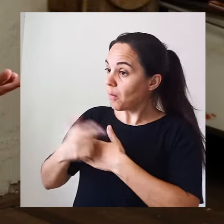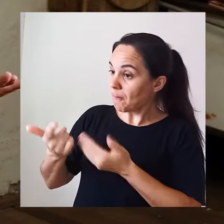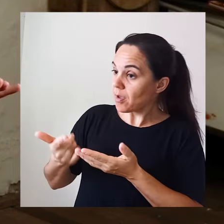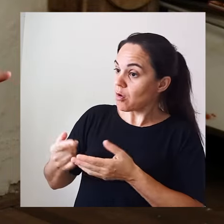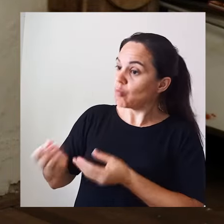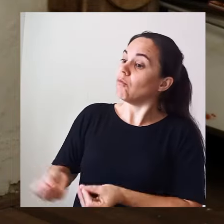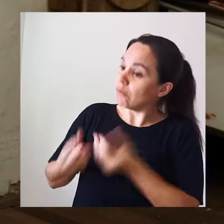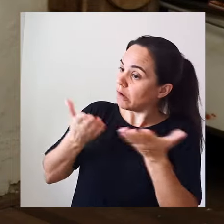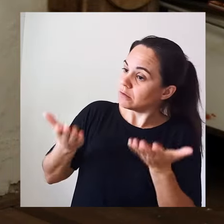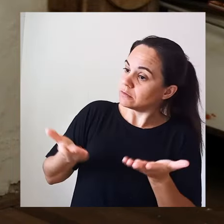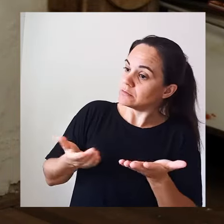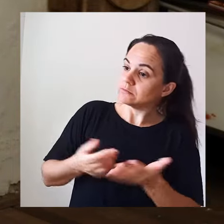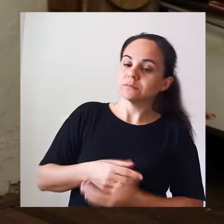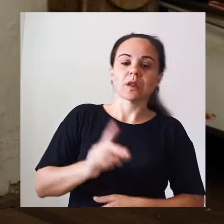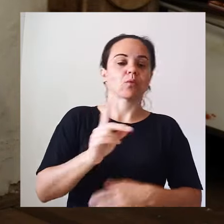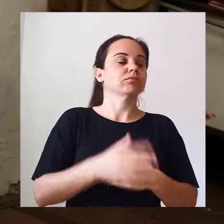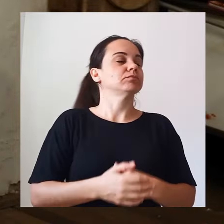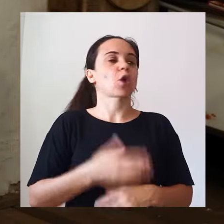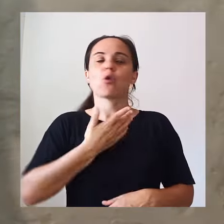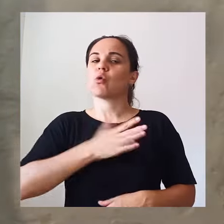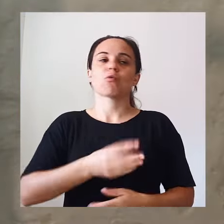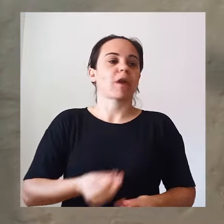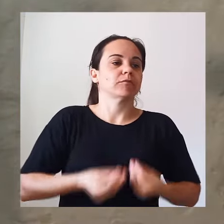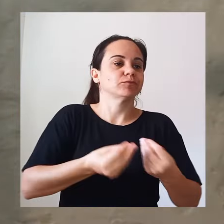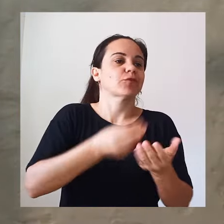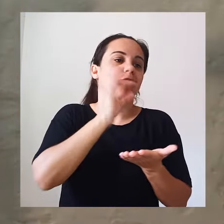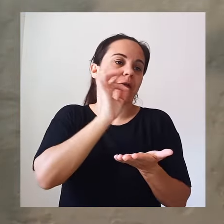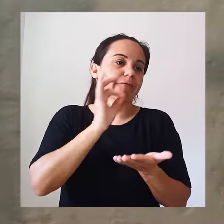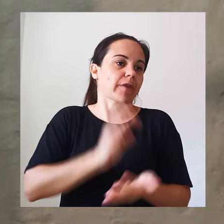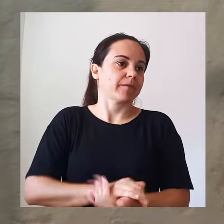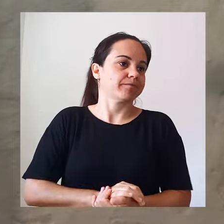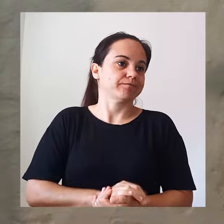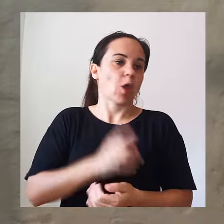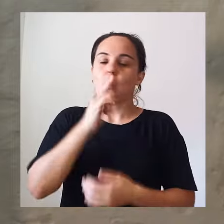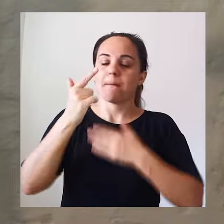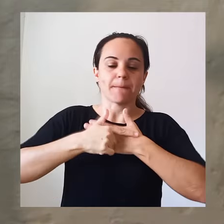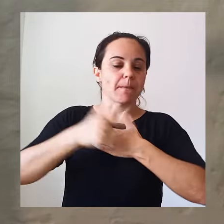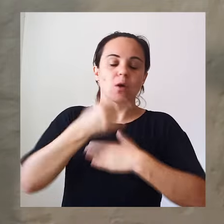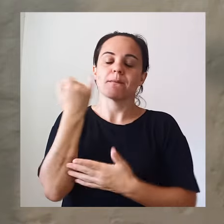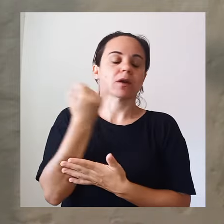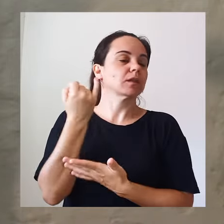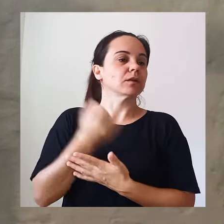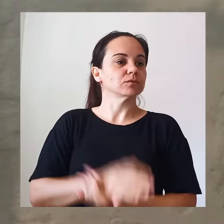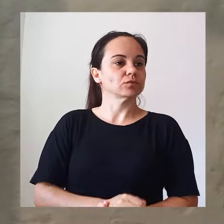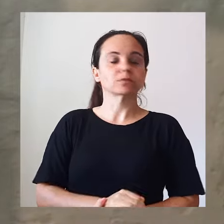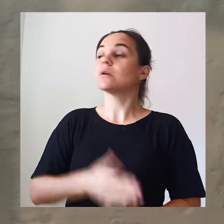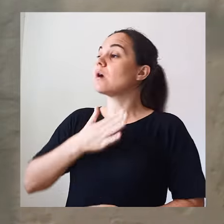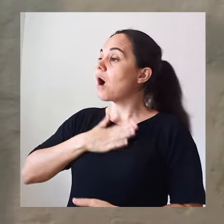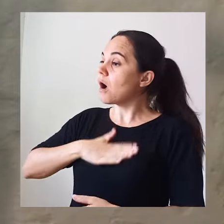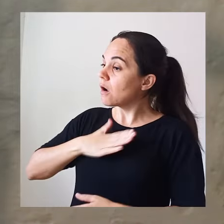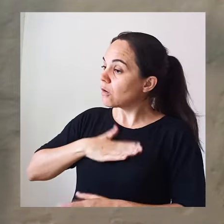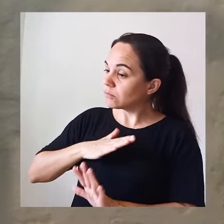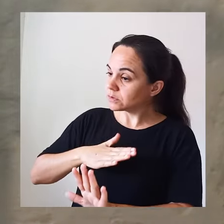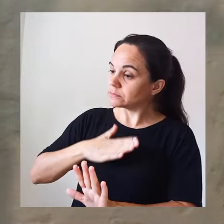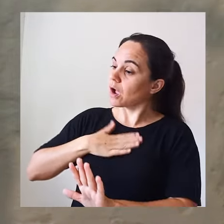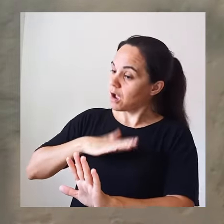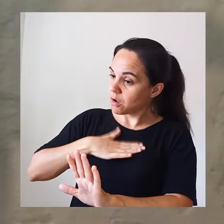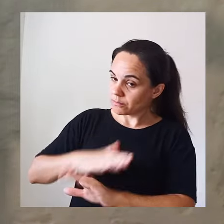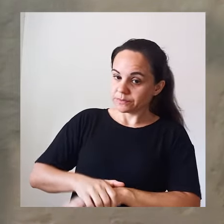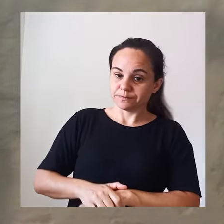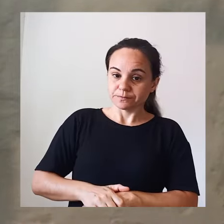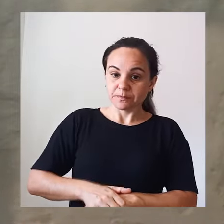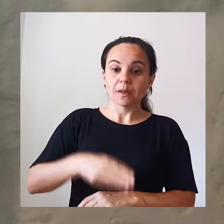essas coisas? Não quero. Prefiro ir fazer crochê. Olga, calma, tá? Calma. A Marieta é